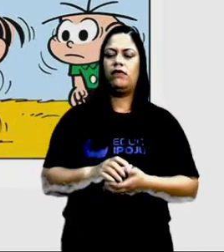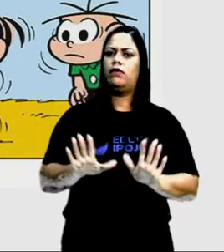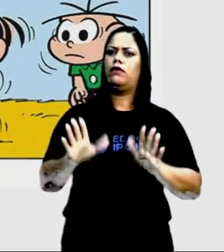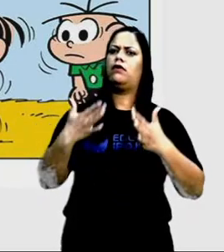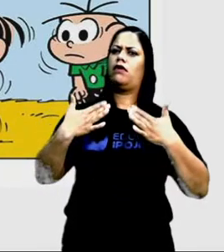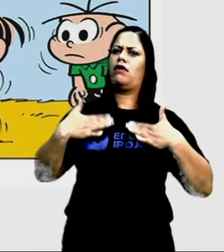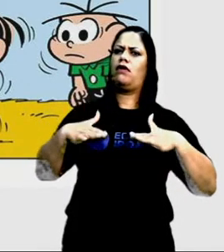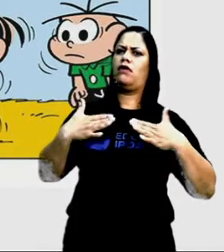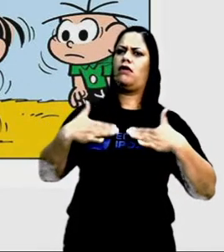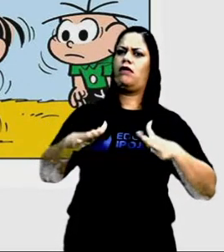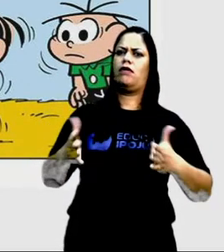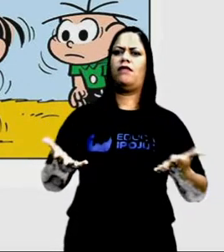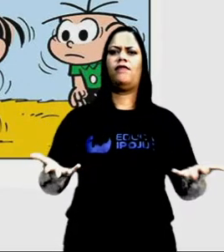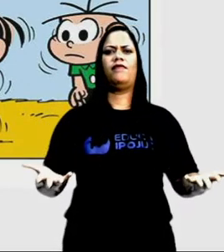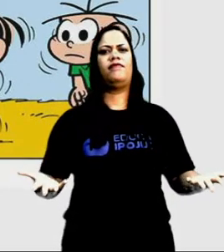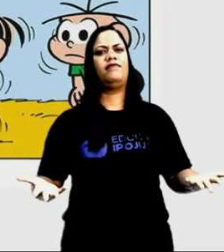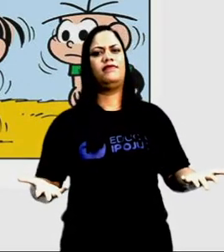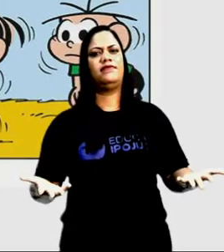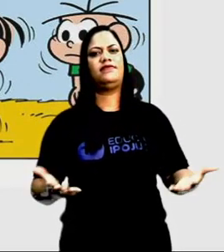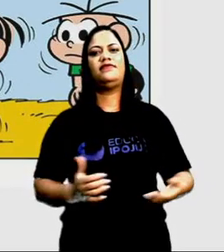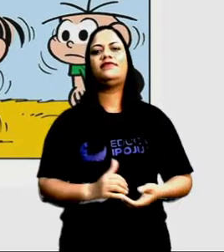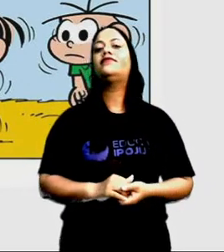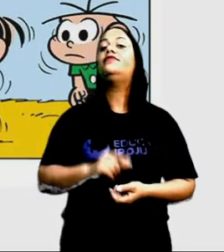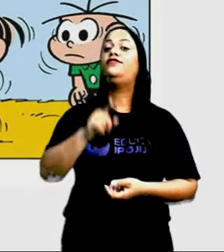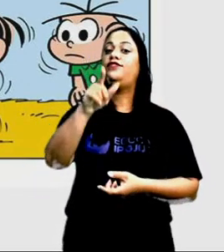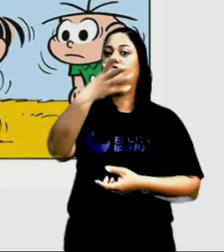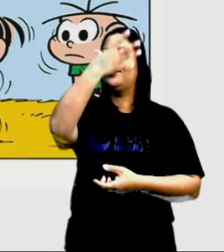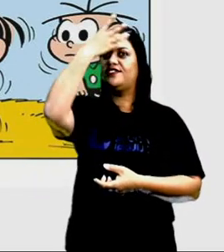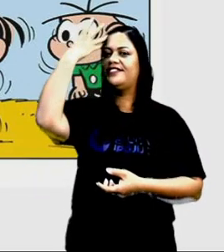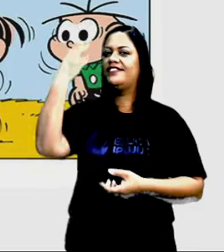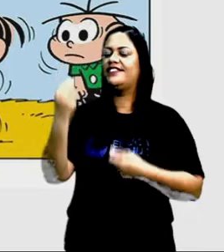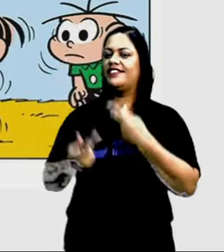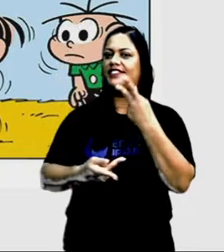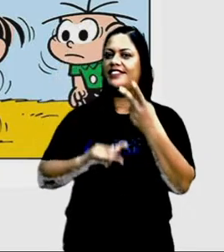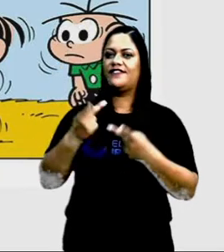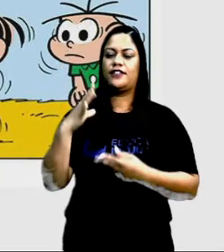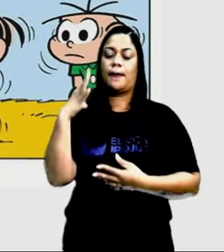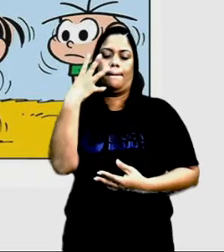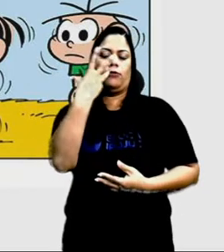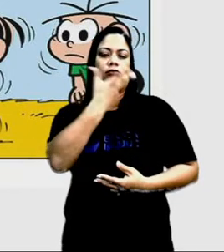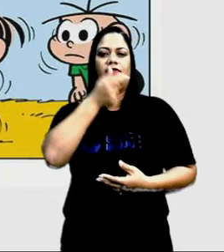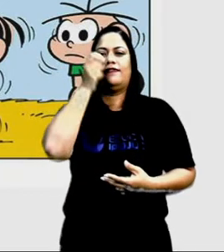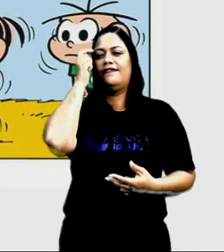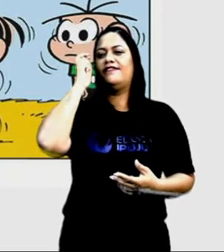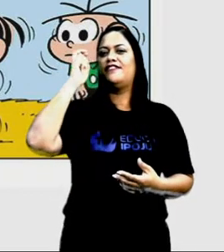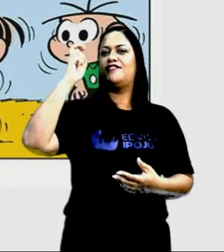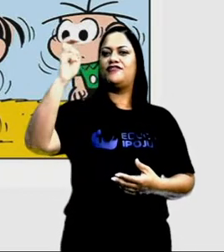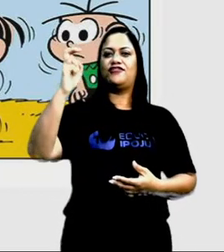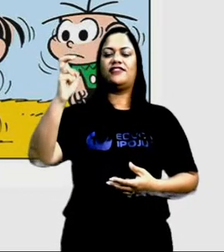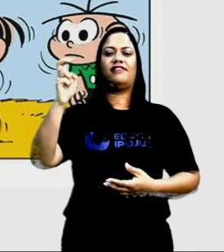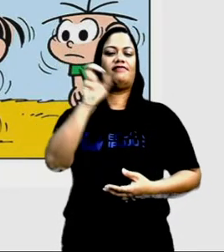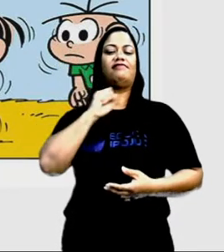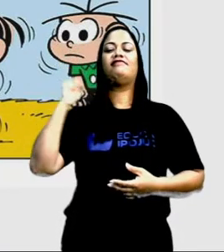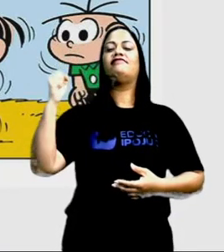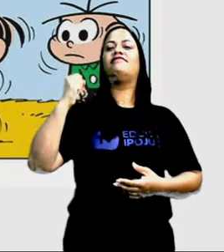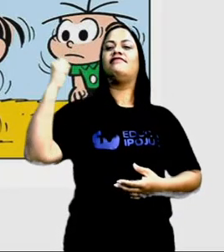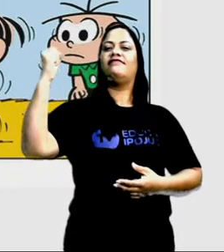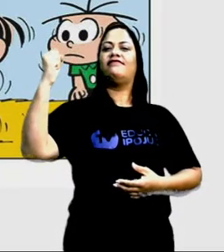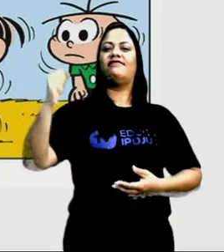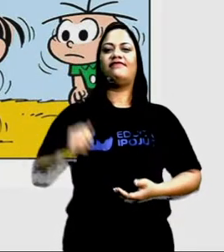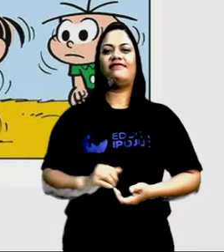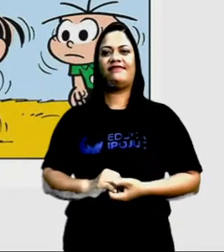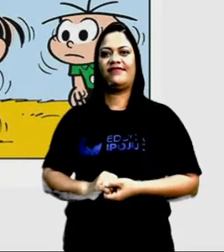Calma aí, eita! Você se esqueceu de falar, linda, inteligente e poderosa.